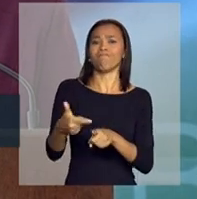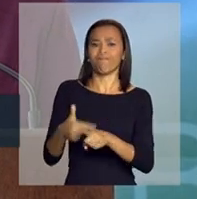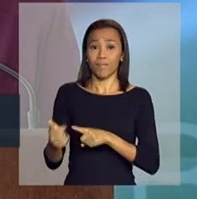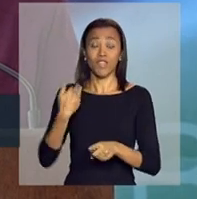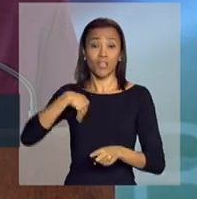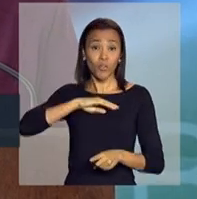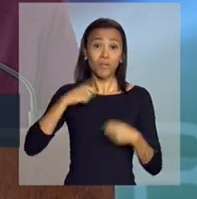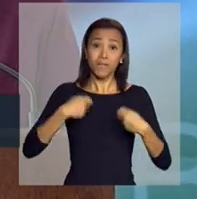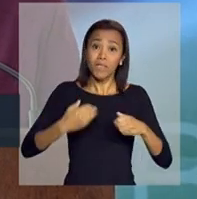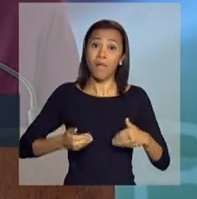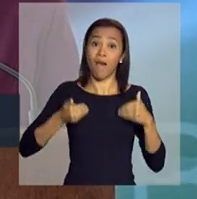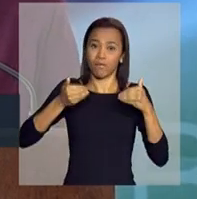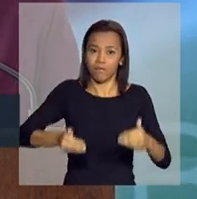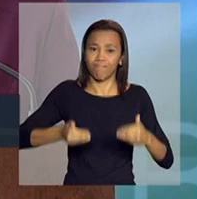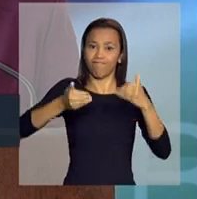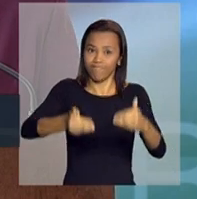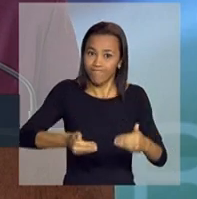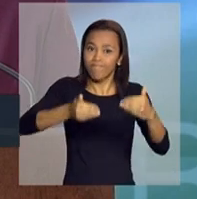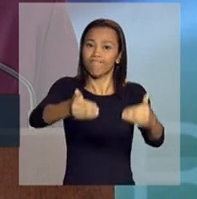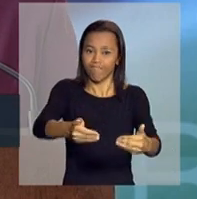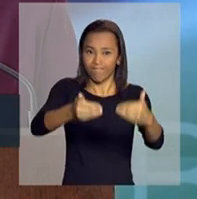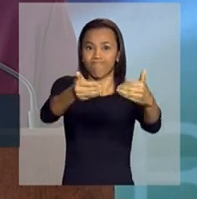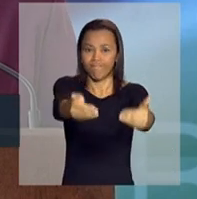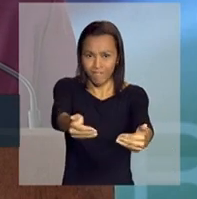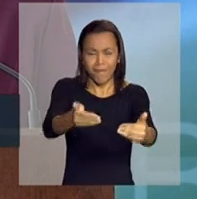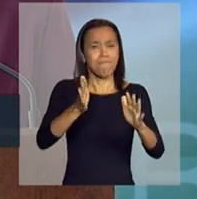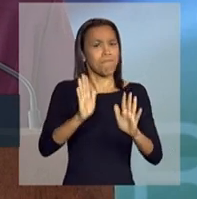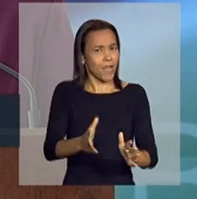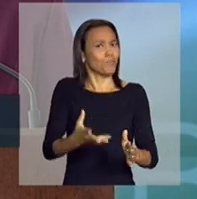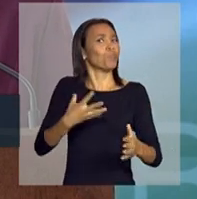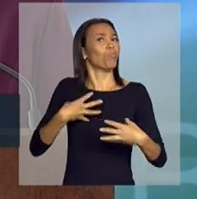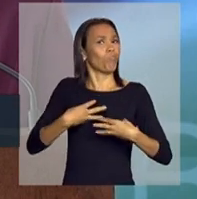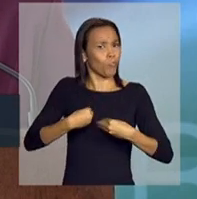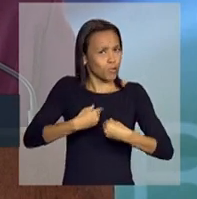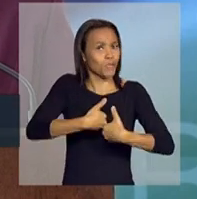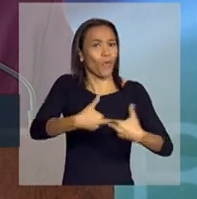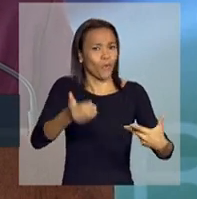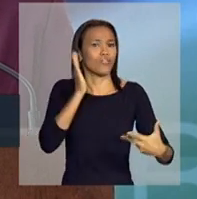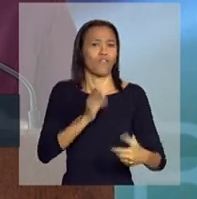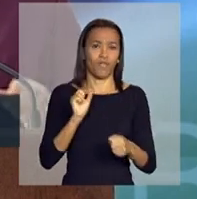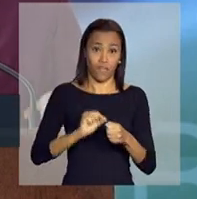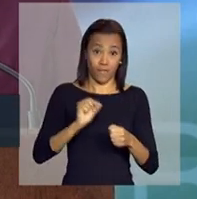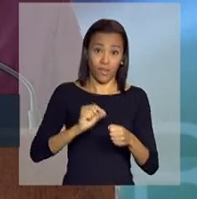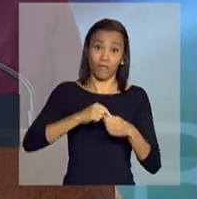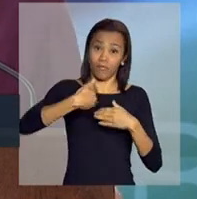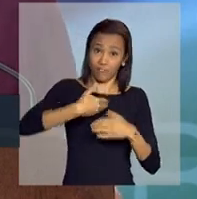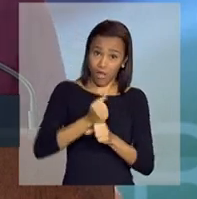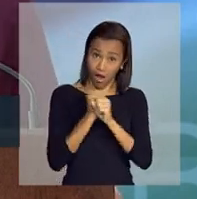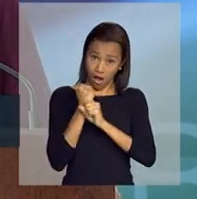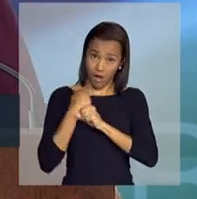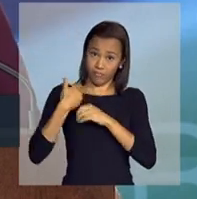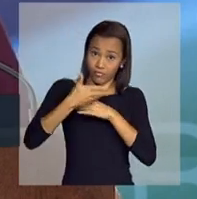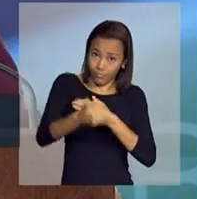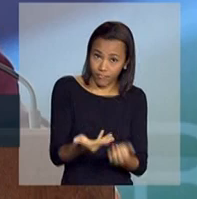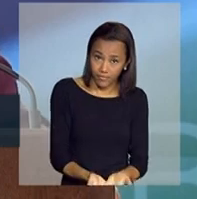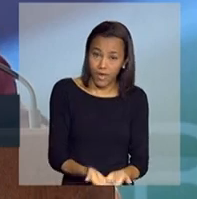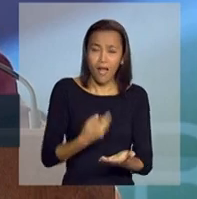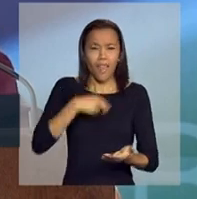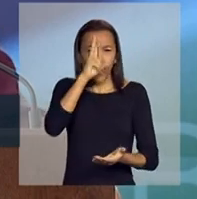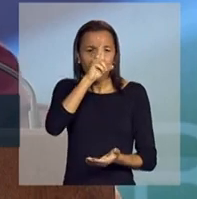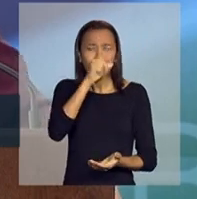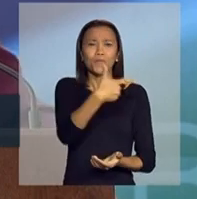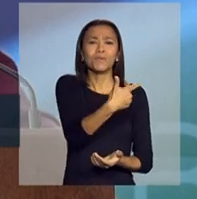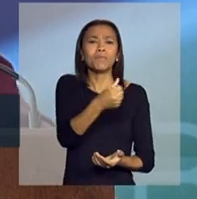de avançar muito mais, mas muito já foi feito nestes anos. Lembro que em 2007,